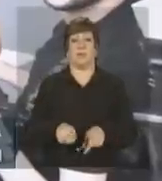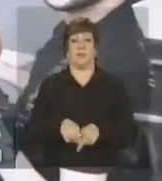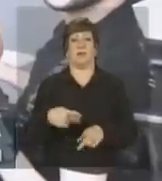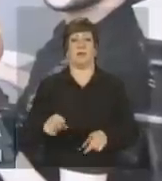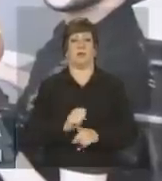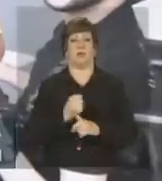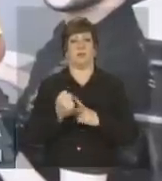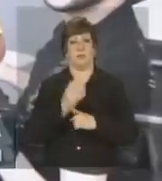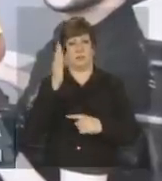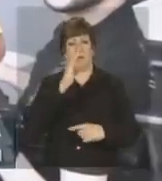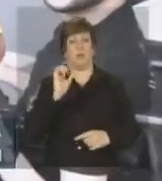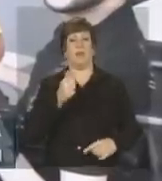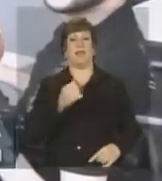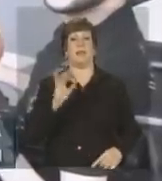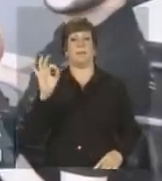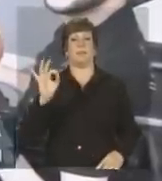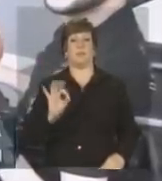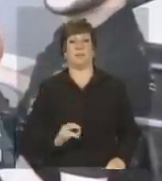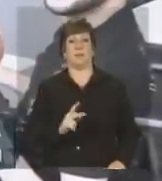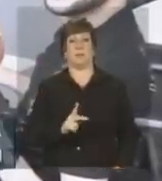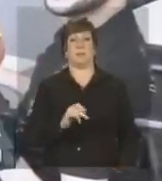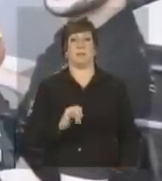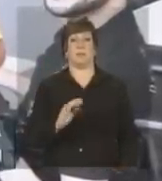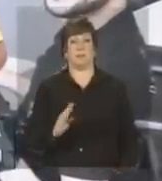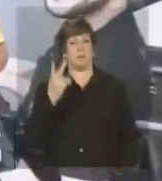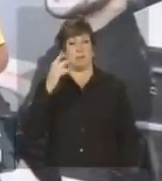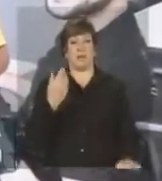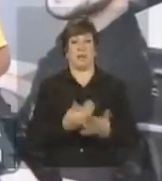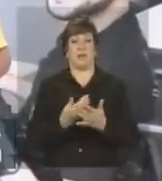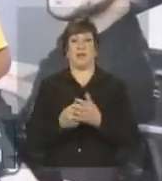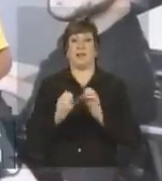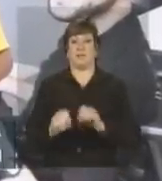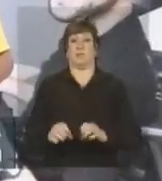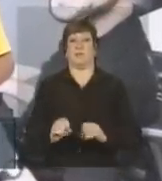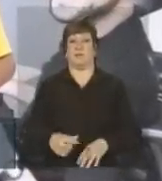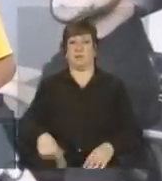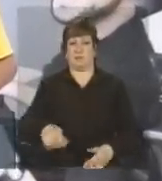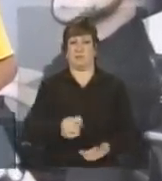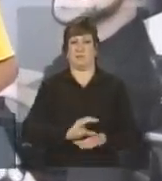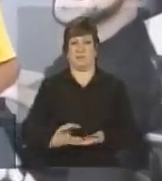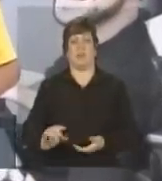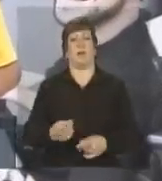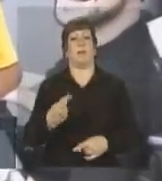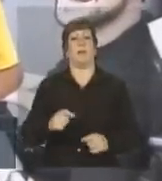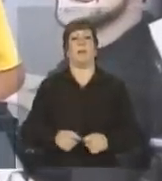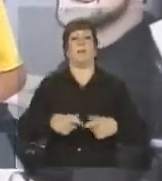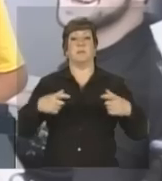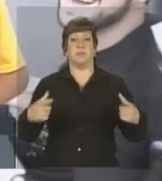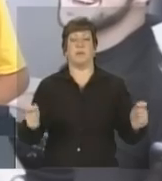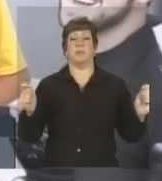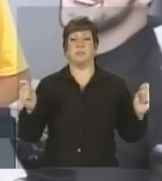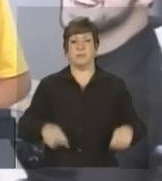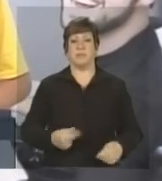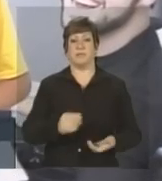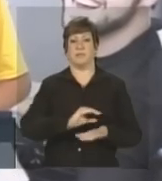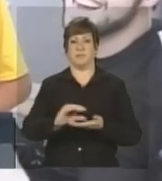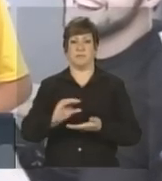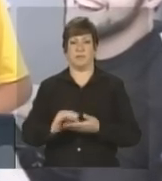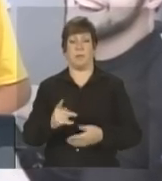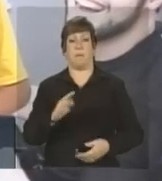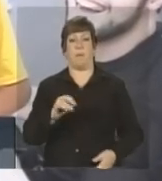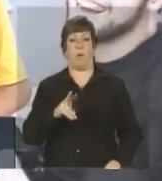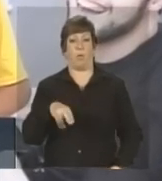pelos 10% do PIB, do Produto Interno Bruto, para a educação, para ampliar as possibilidades de financiamento do